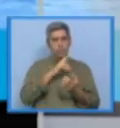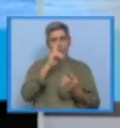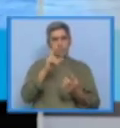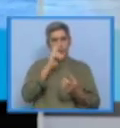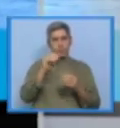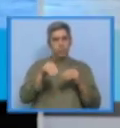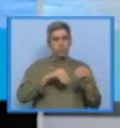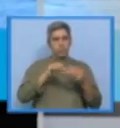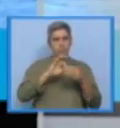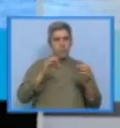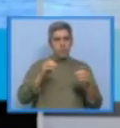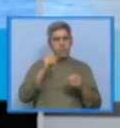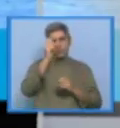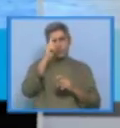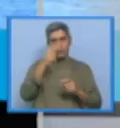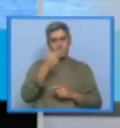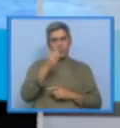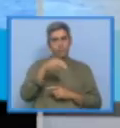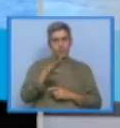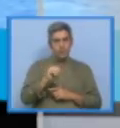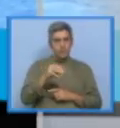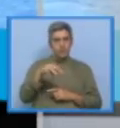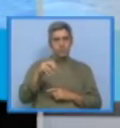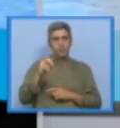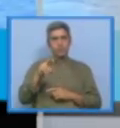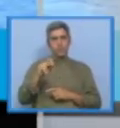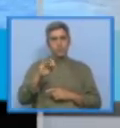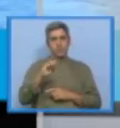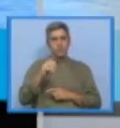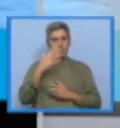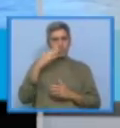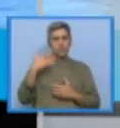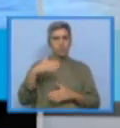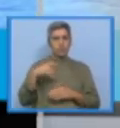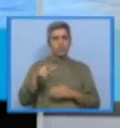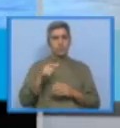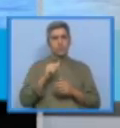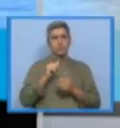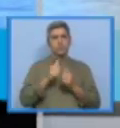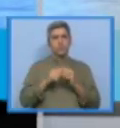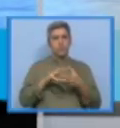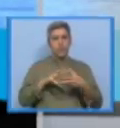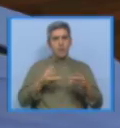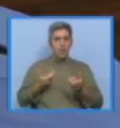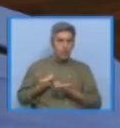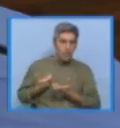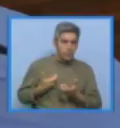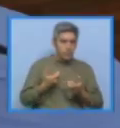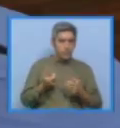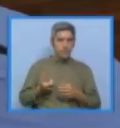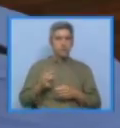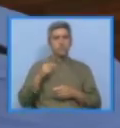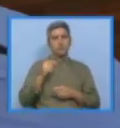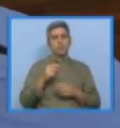Jogos Olímpicos, o professor Tomás Moraes, figura notável do rugby, e depois